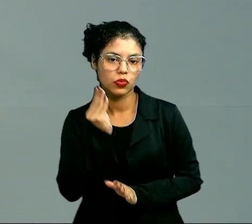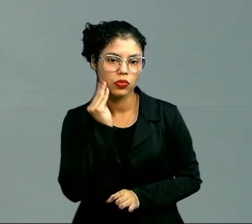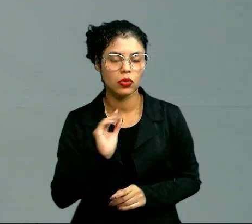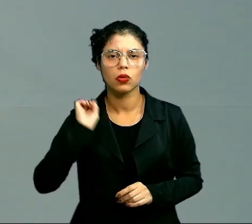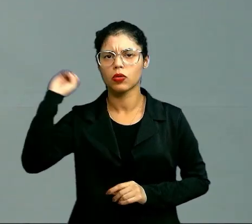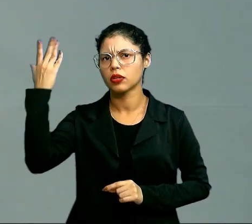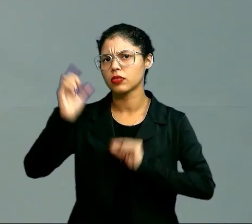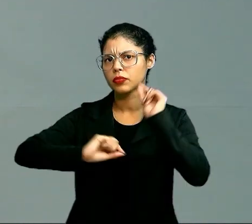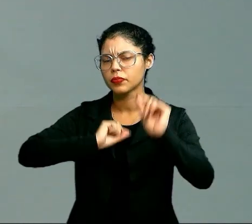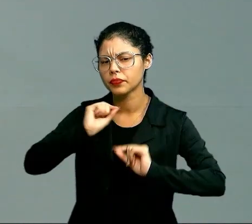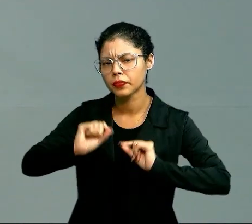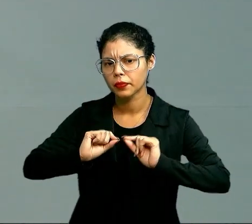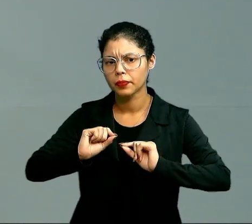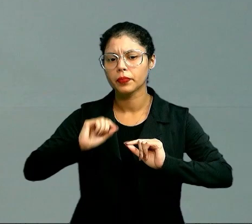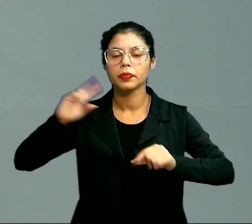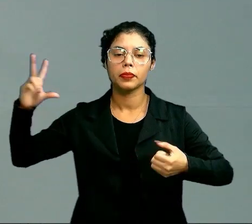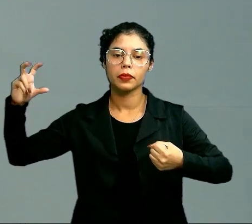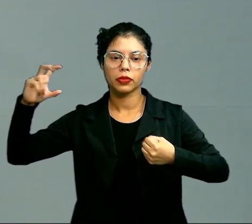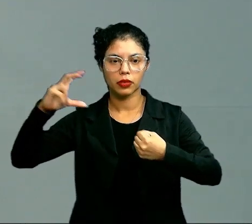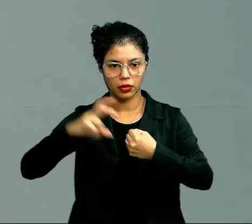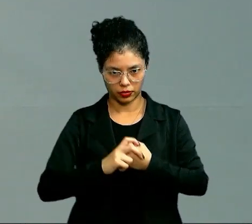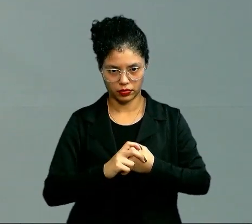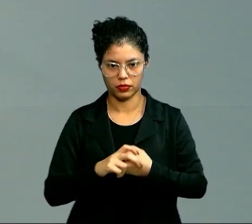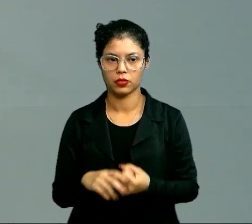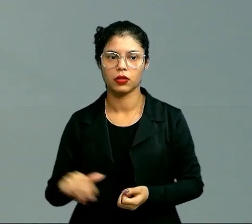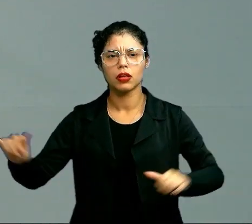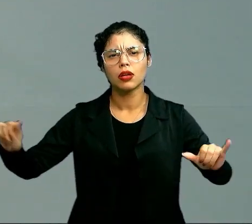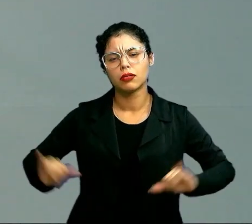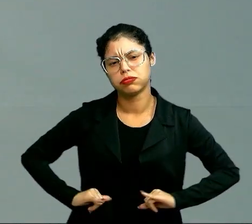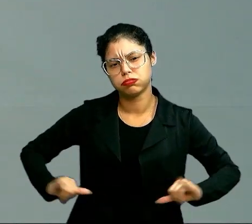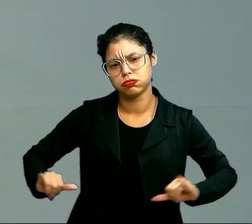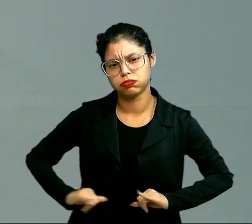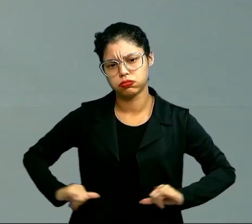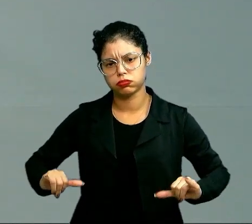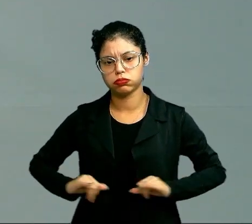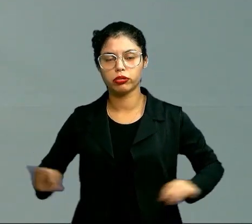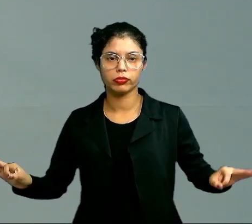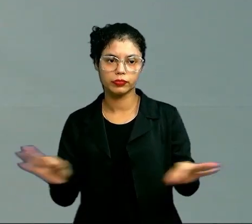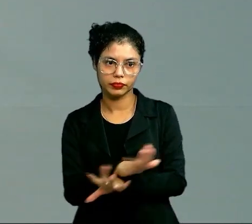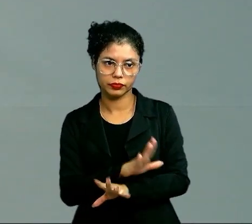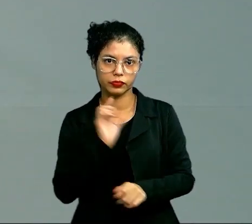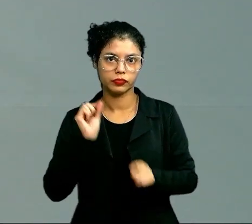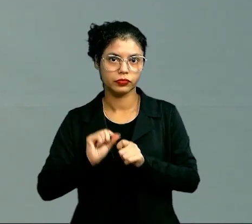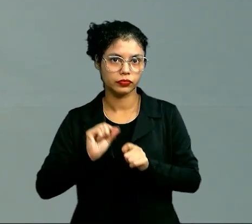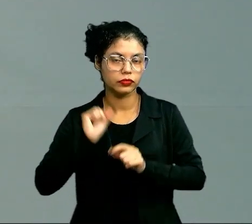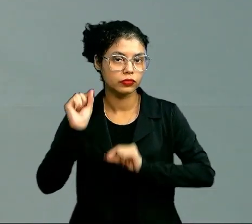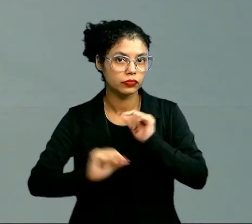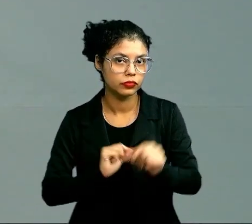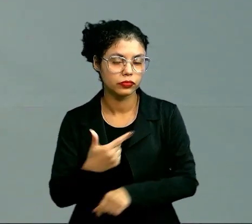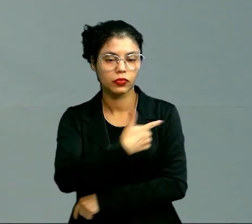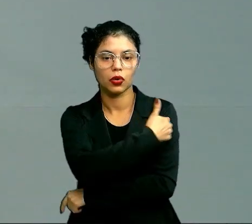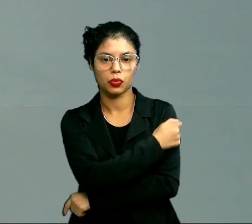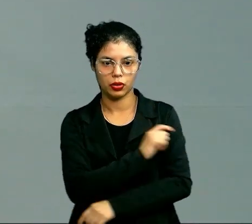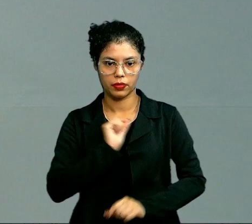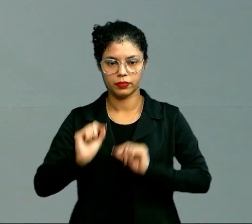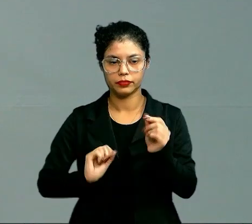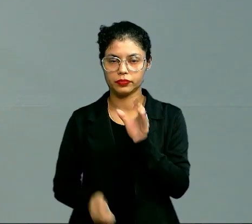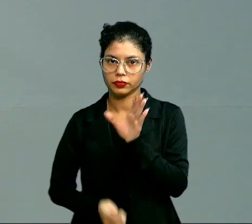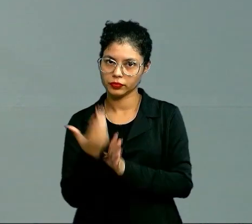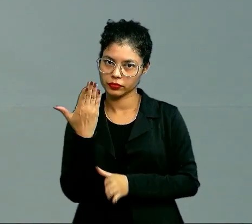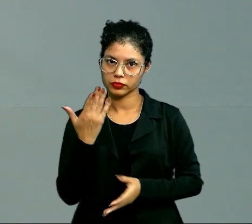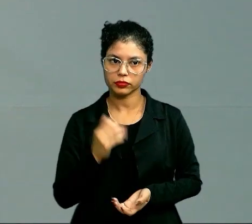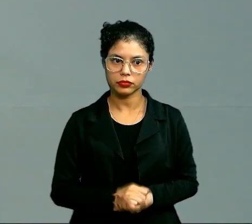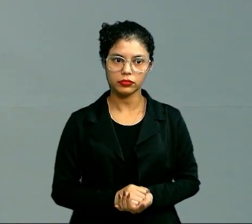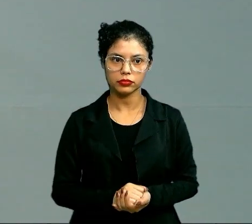com esse vírus? Esse vírus, ele acaba sofrendo muitas mutações, fazendo com que a vacina que foi criada, ela se